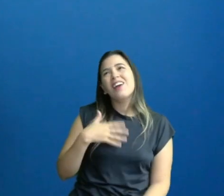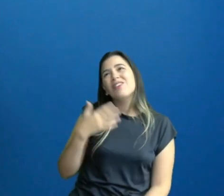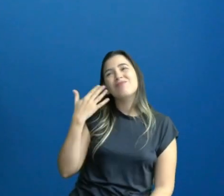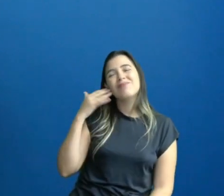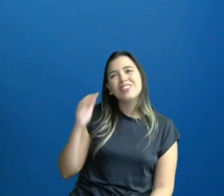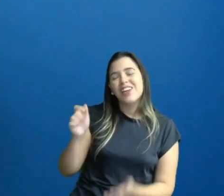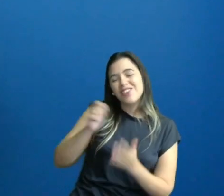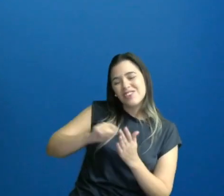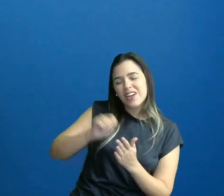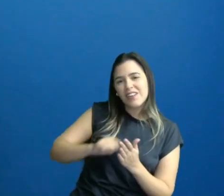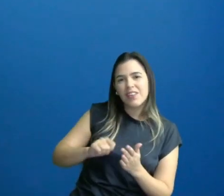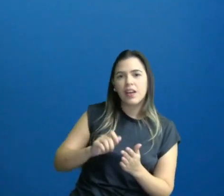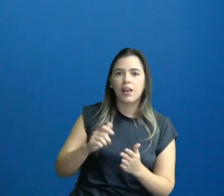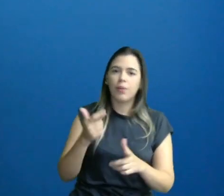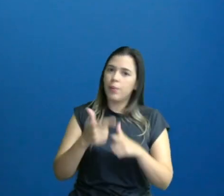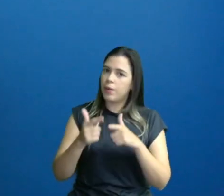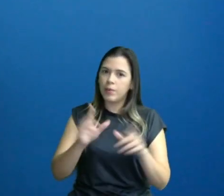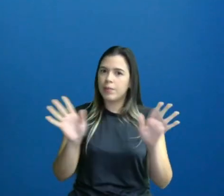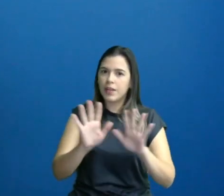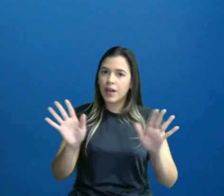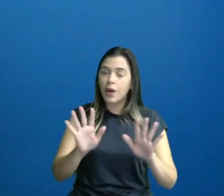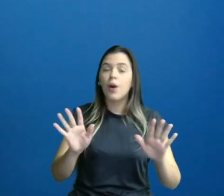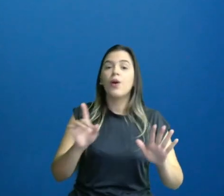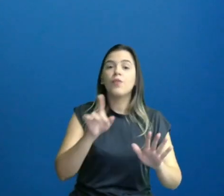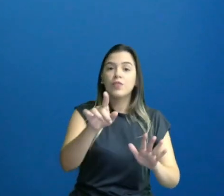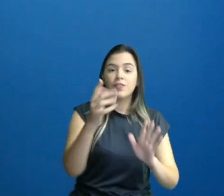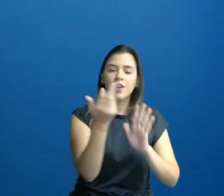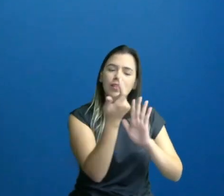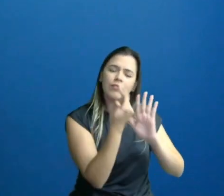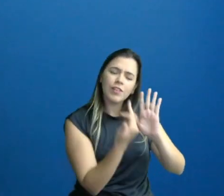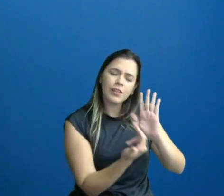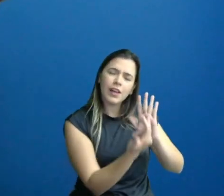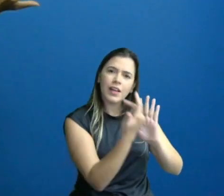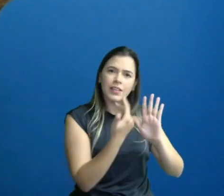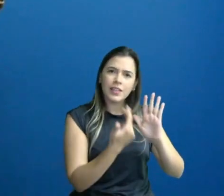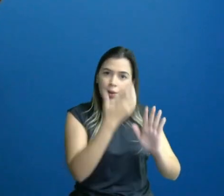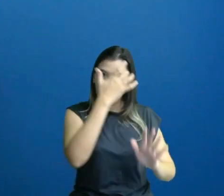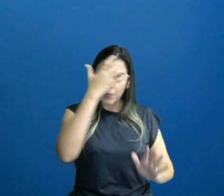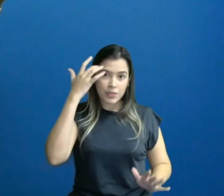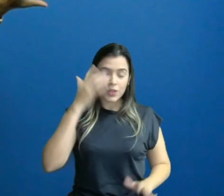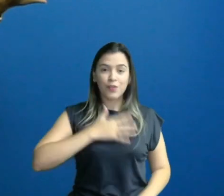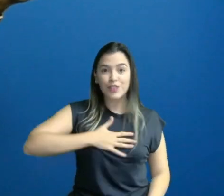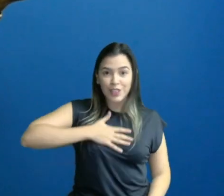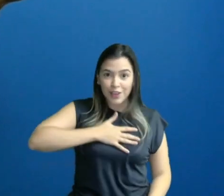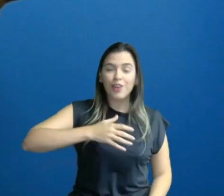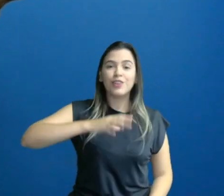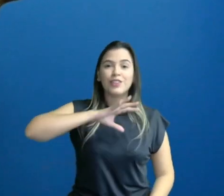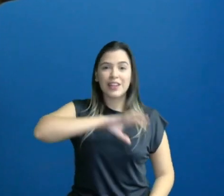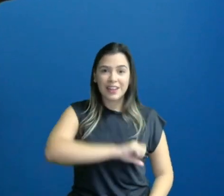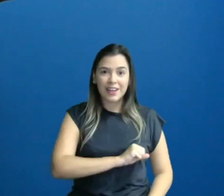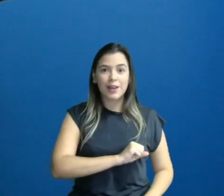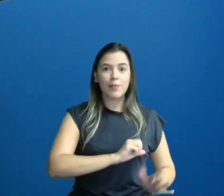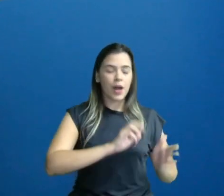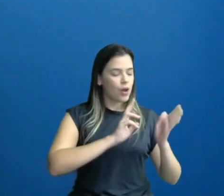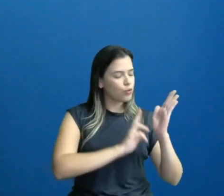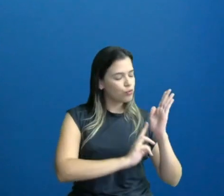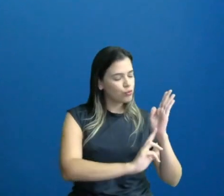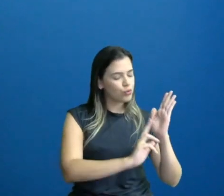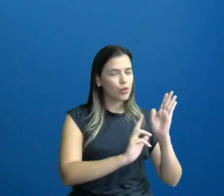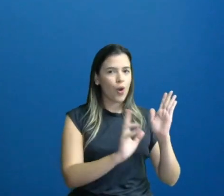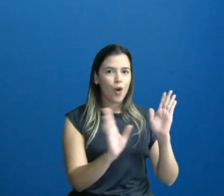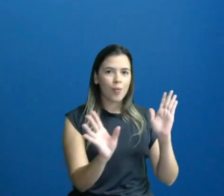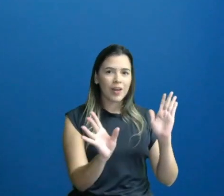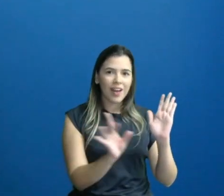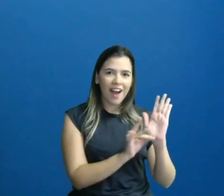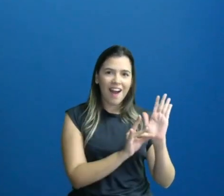sei escrever Ainda não tem problema faz um desenho bonito para alguém que você gosta para alguém que você ama coloca o seu nome